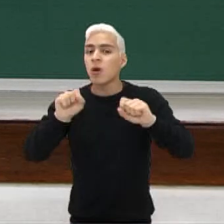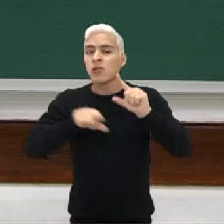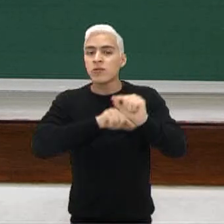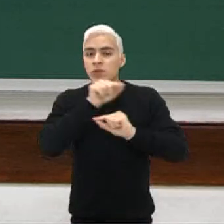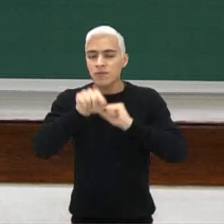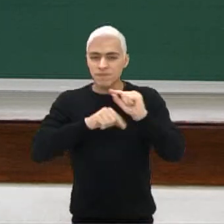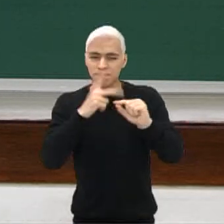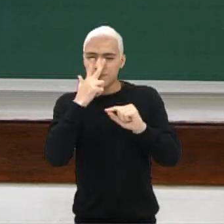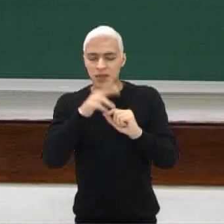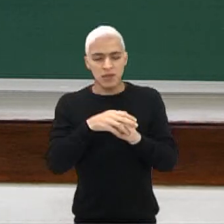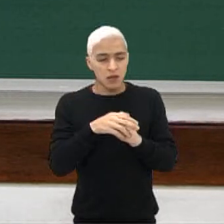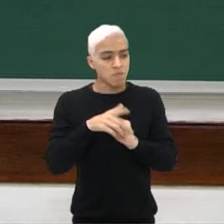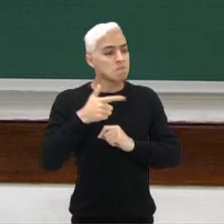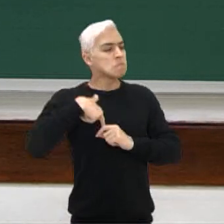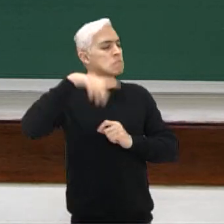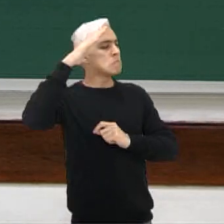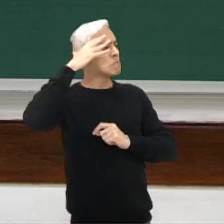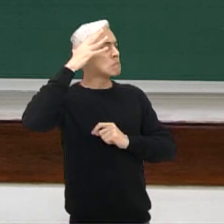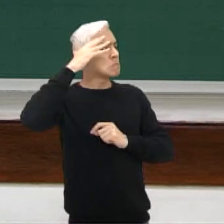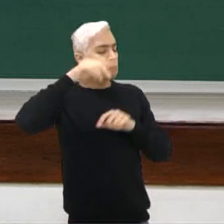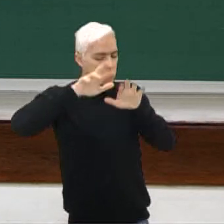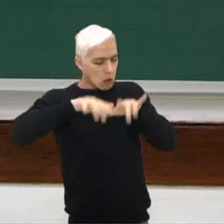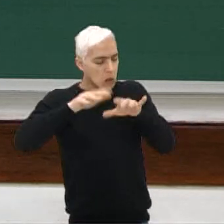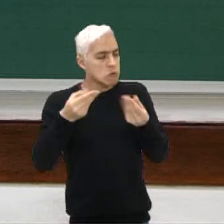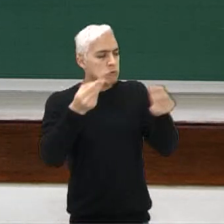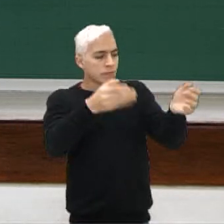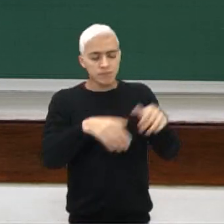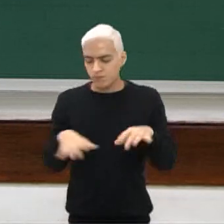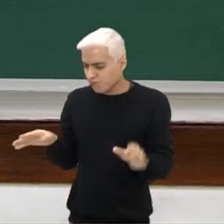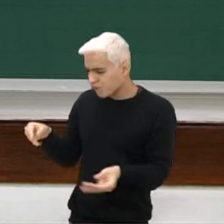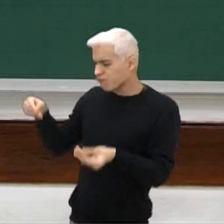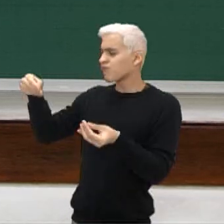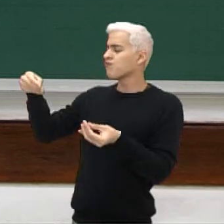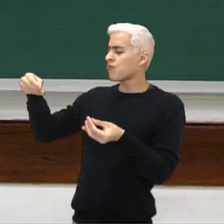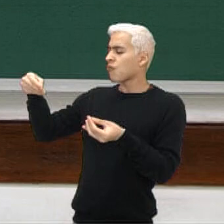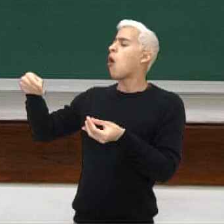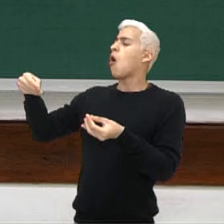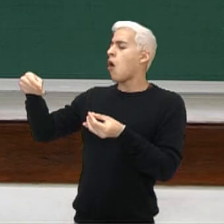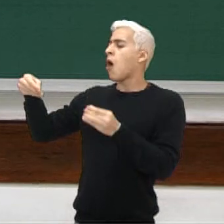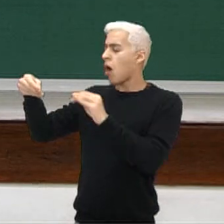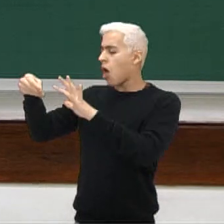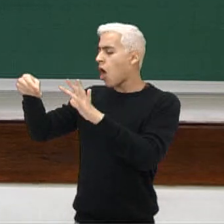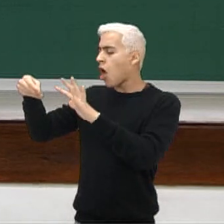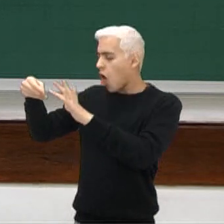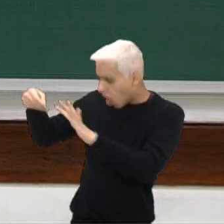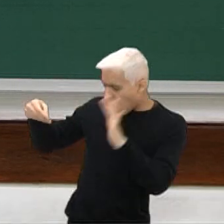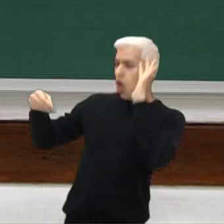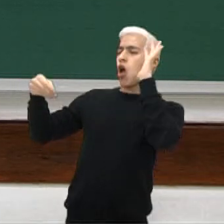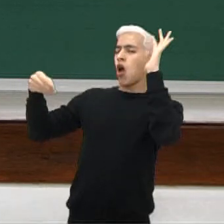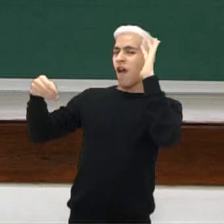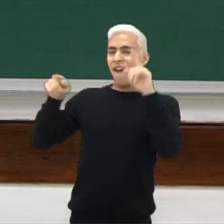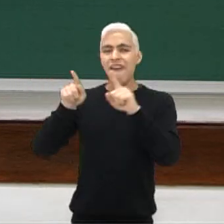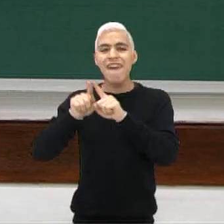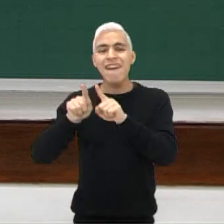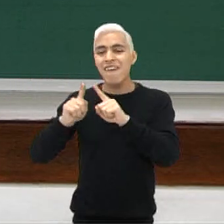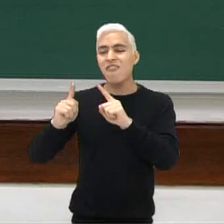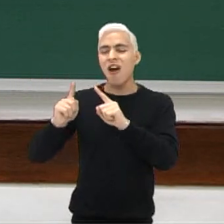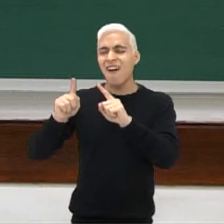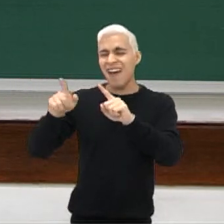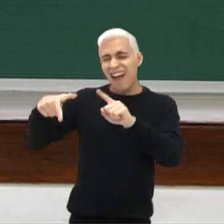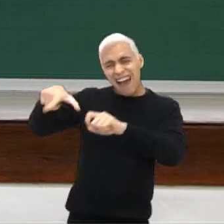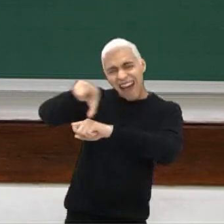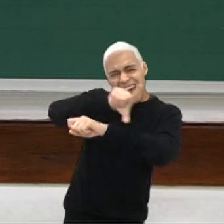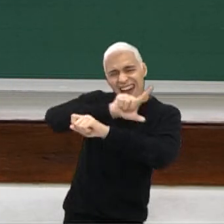uma ideia, como nós tínhamos lá no outro anúncio. Plante árvores, olha só, para